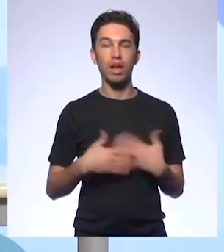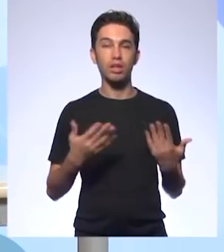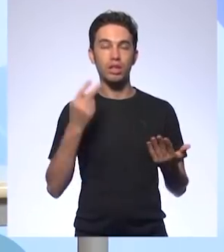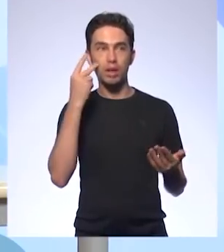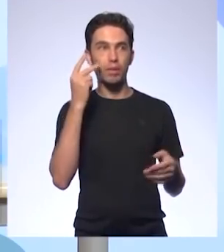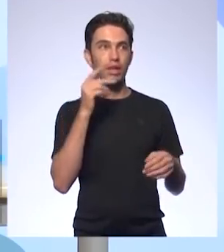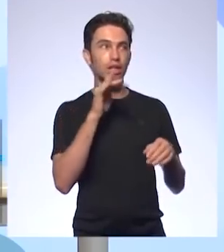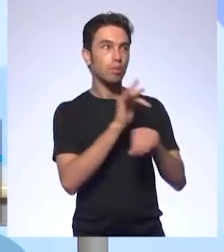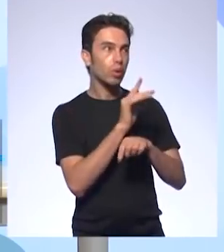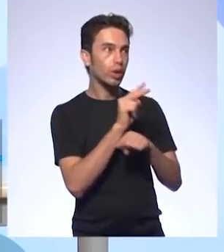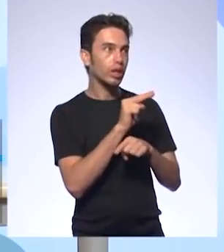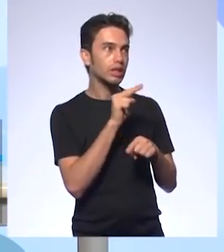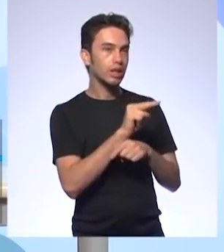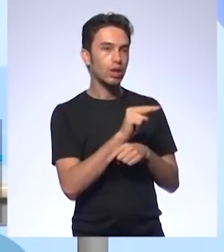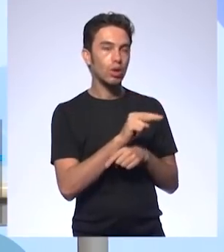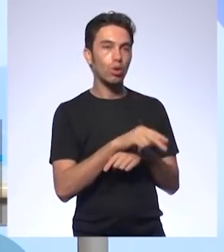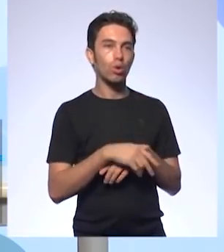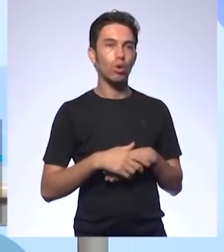quando você